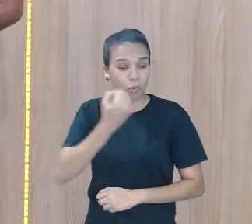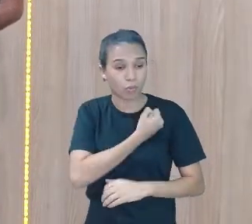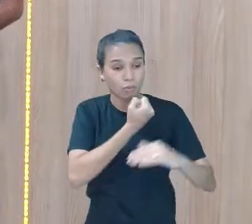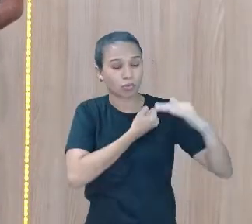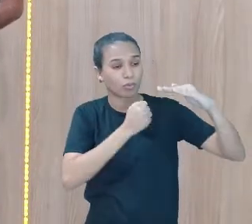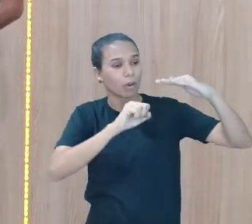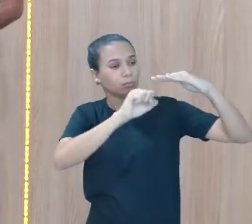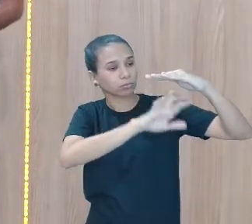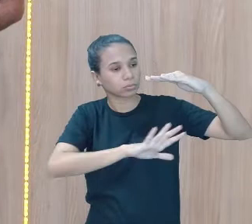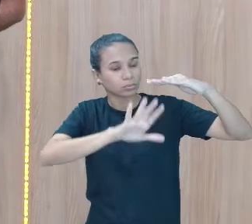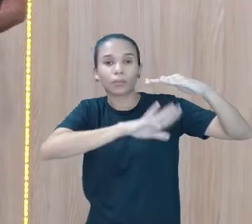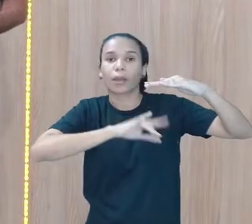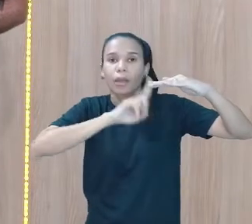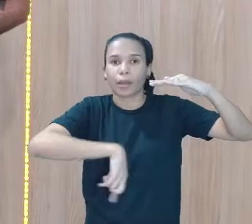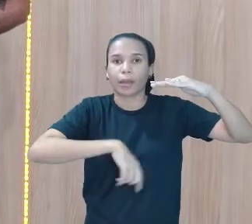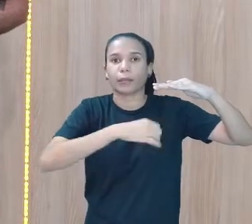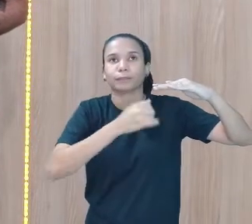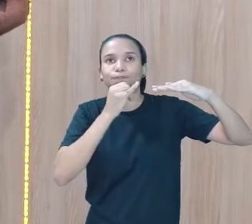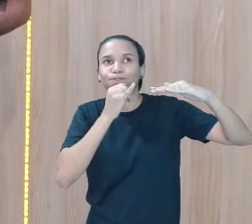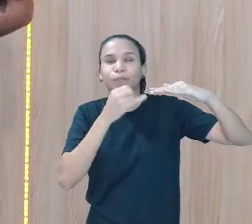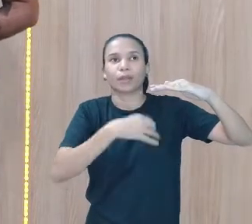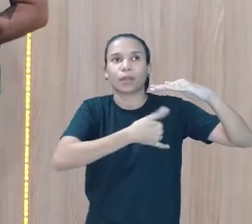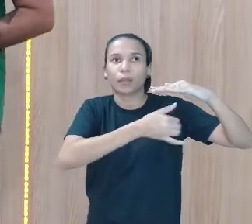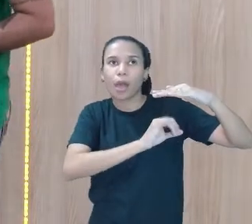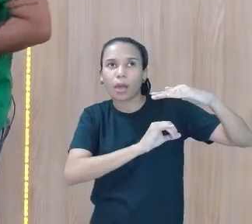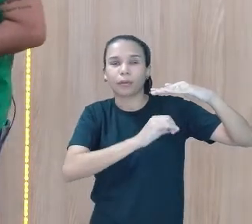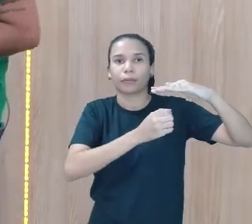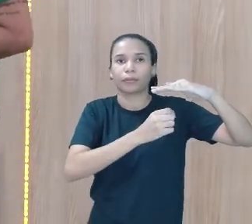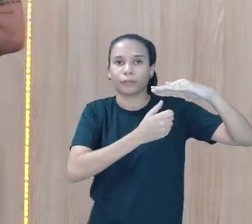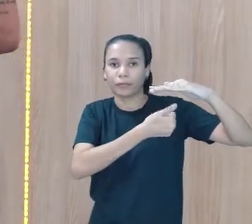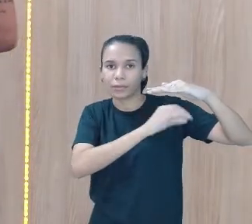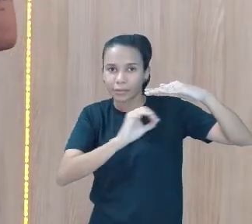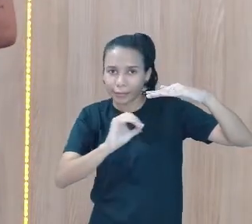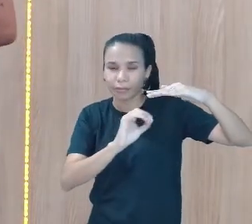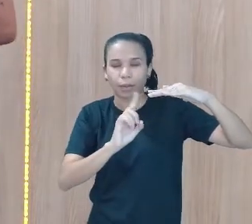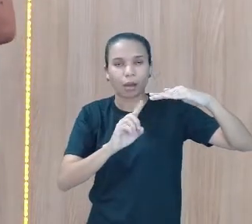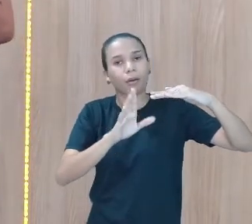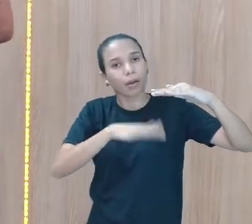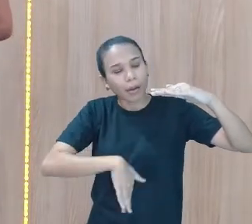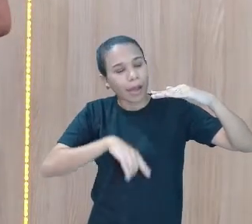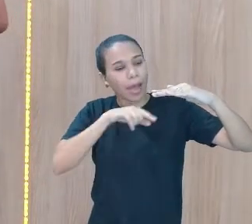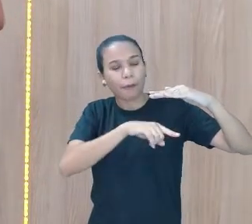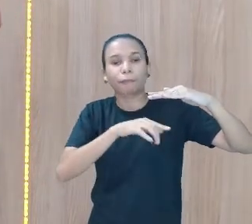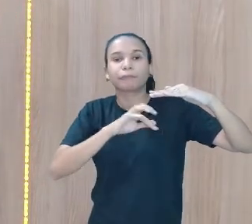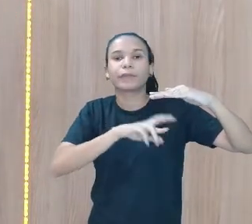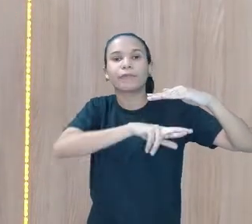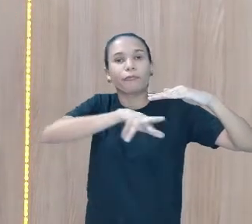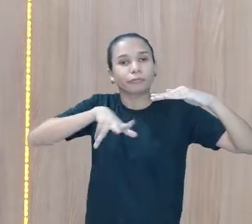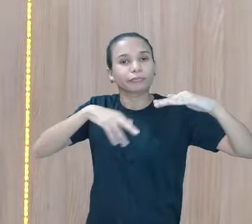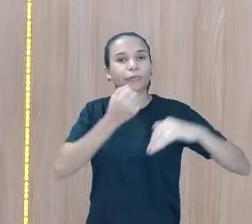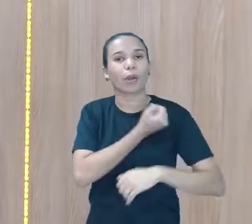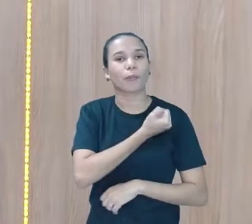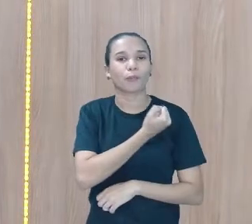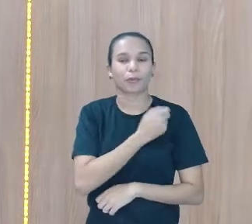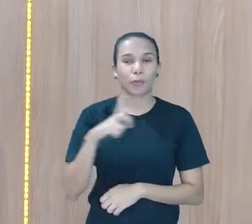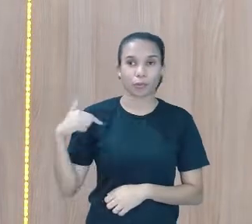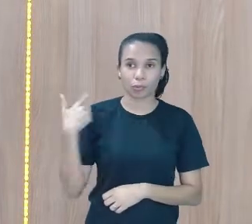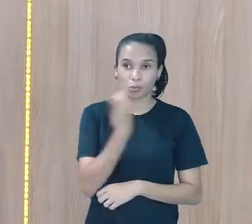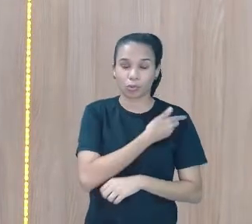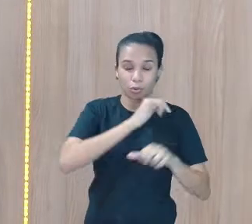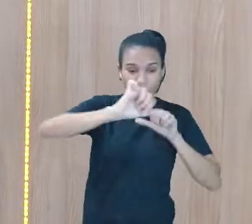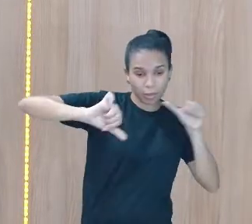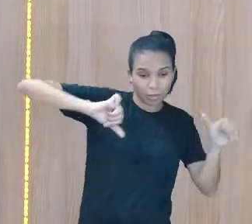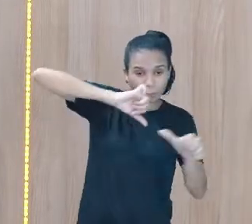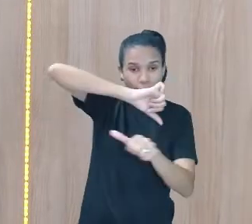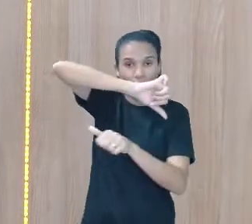baixo, o denominador, é um múltiplo de 10. Então, sendo uma fração ordinária, a gente transforma em uma